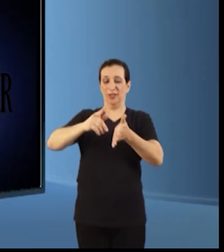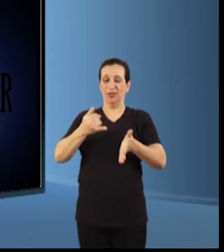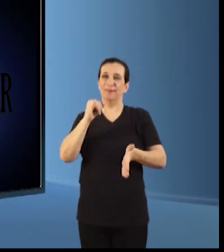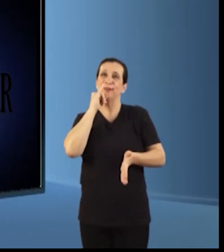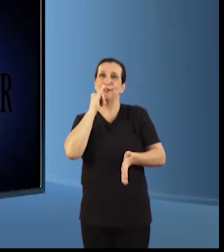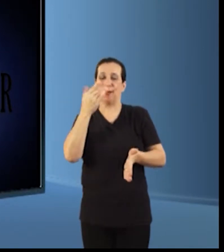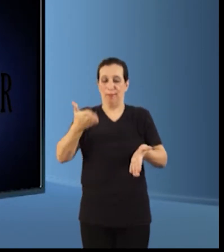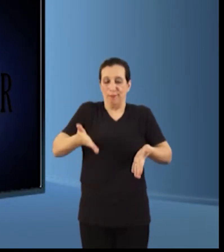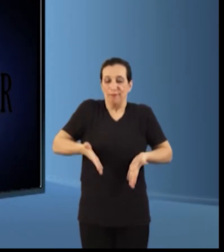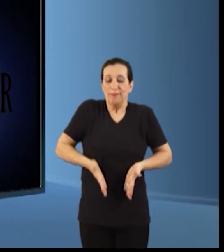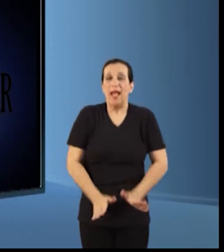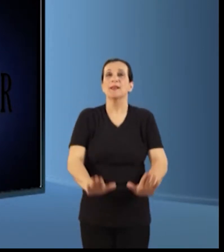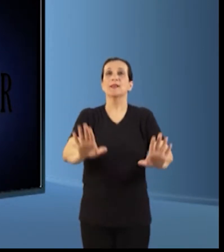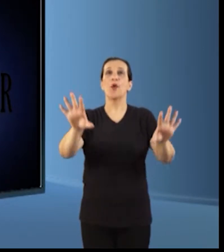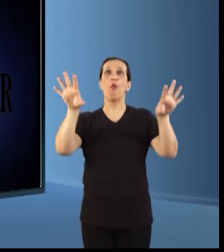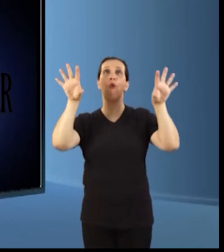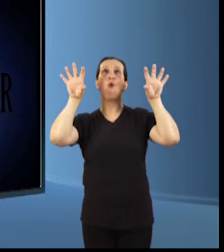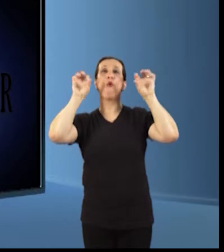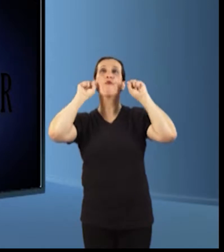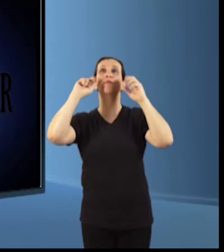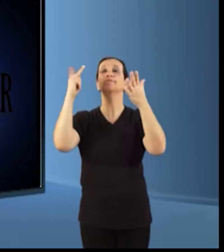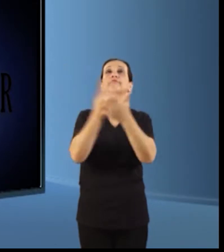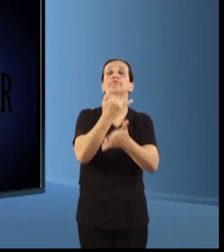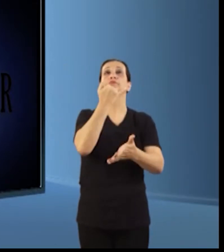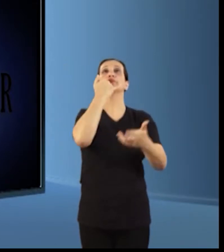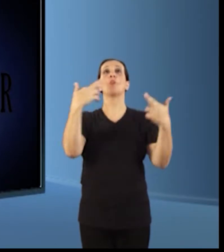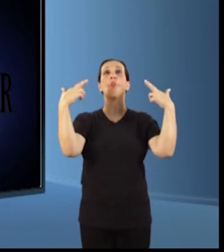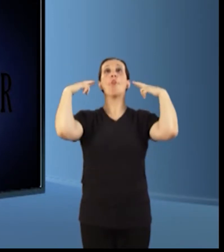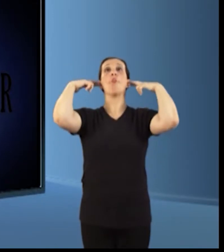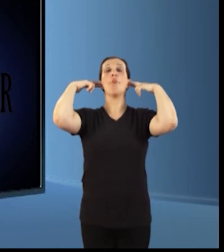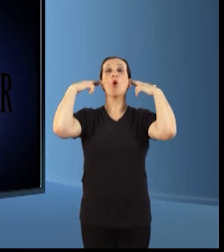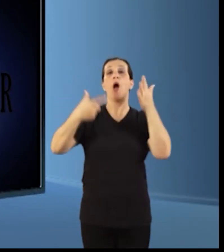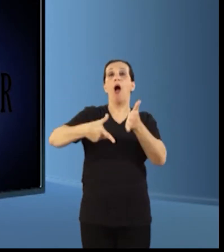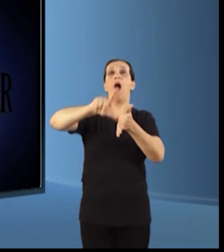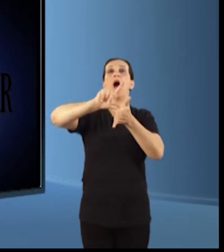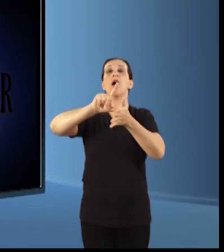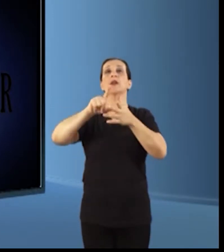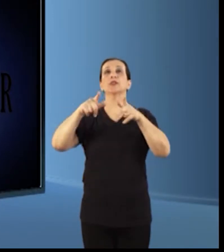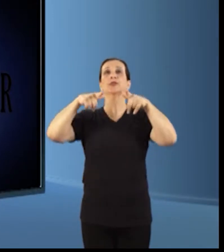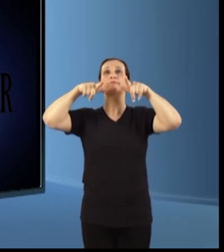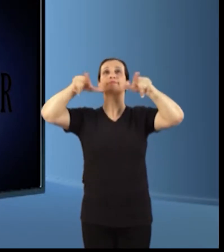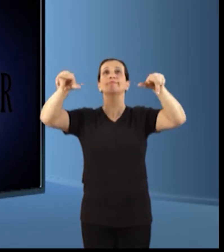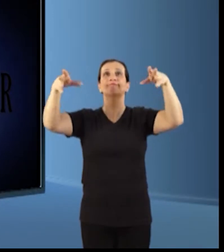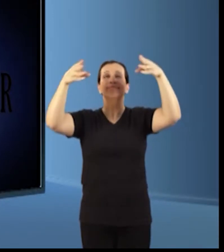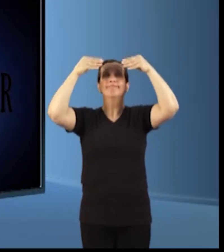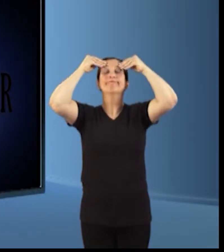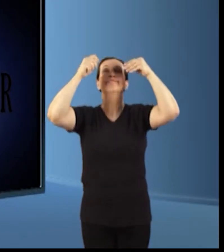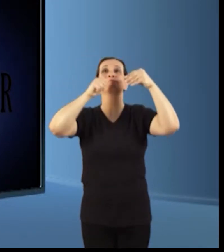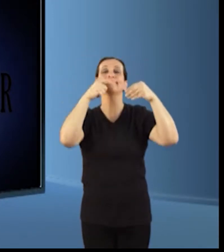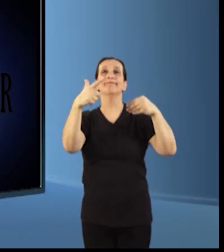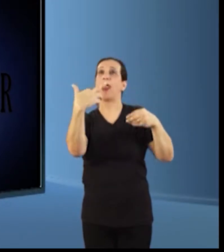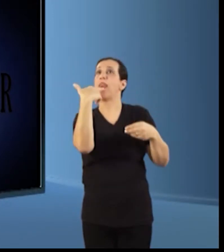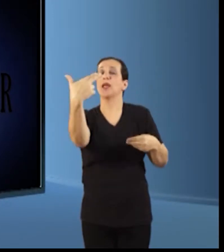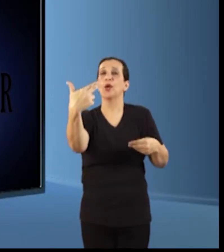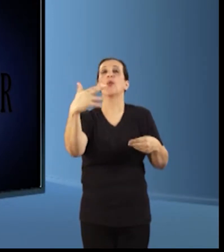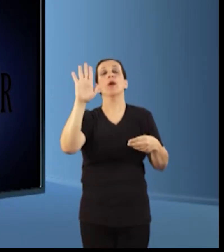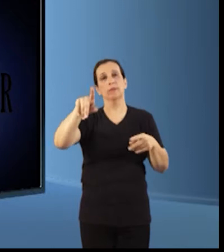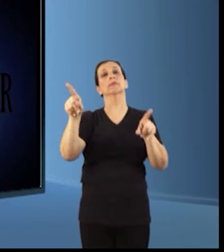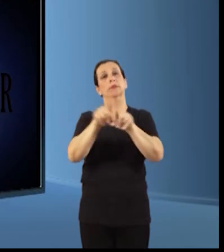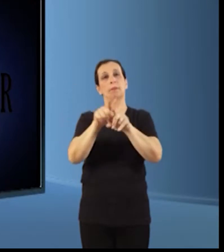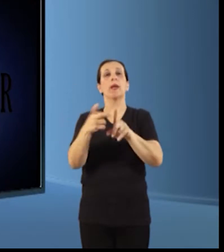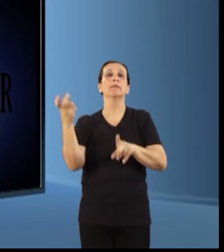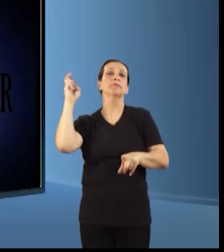pré-lingual, ou seja, aqueles que nasceram ou ficaram surdos antes da aquisição de uma língua, também